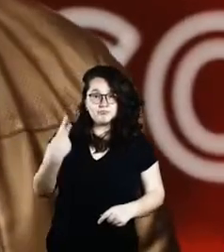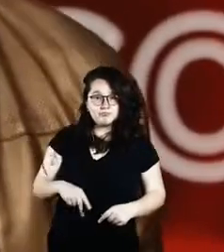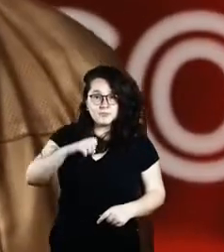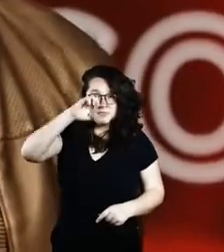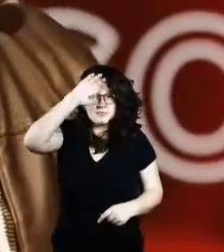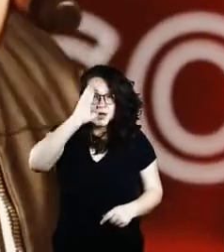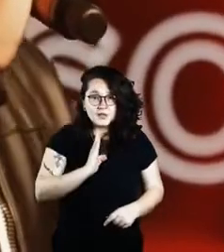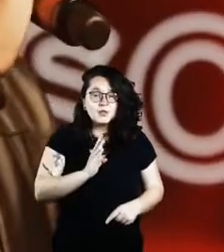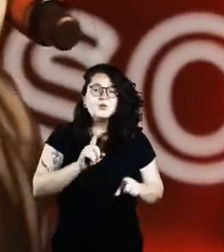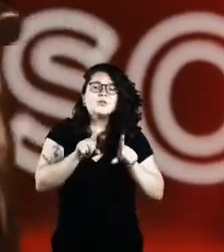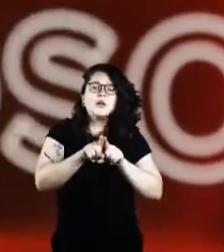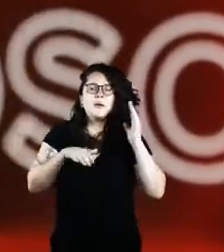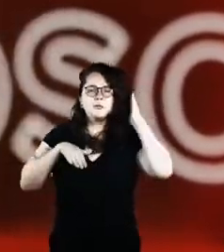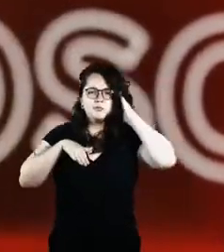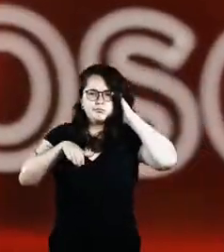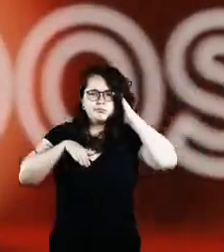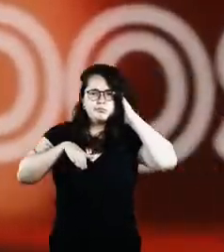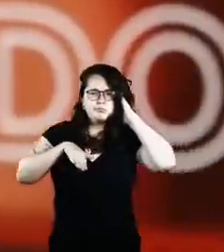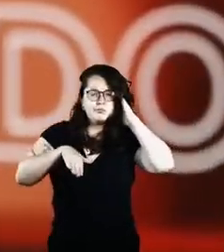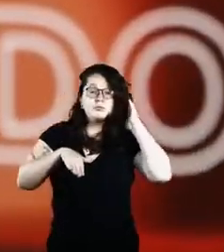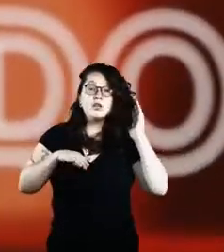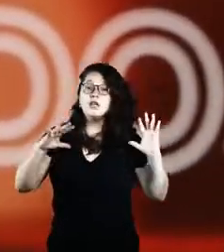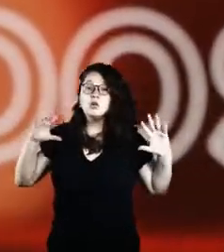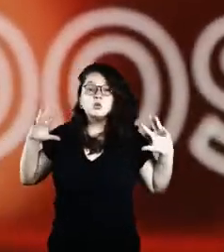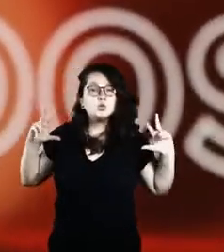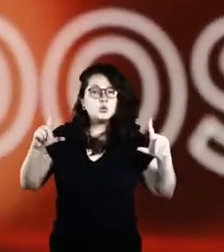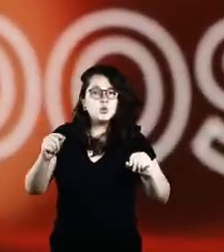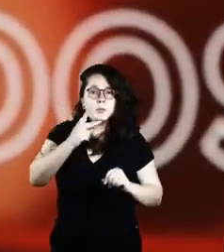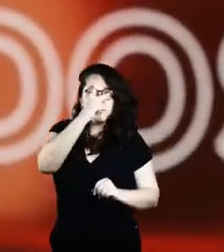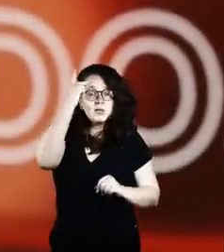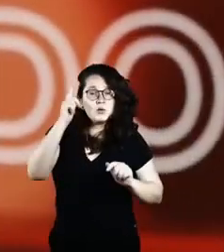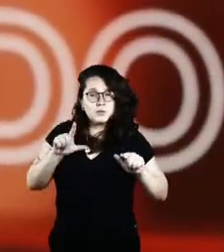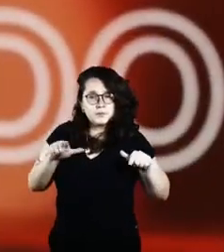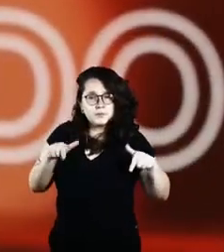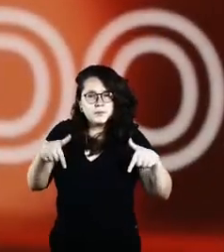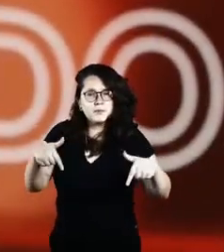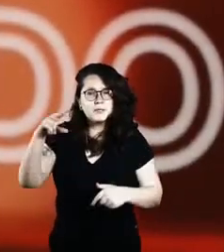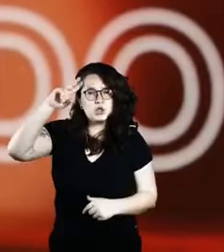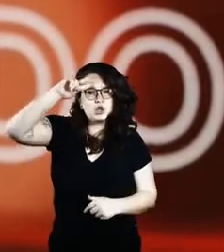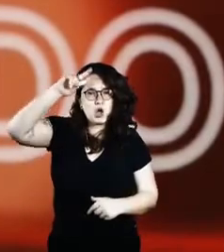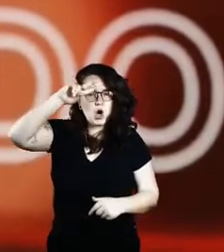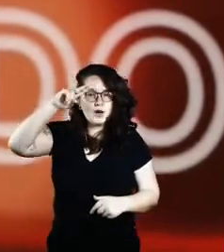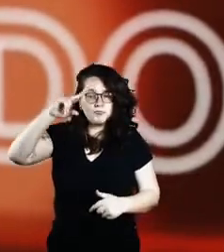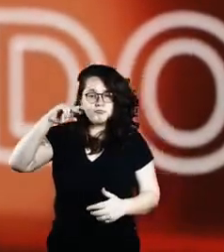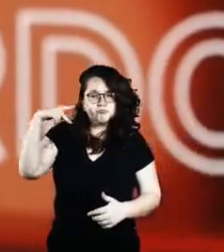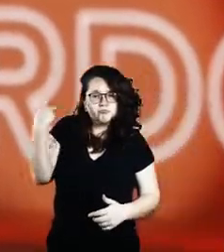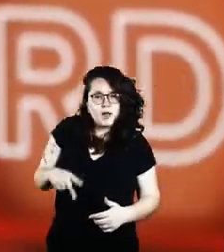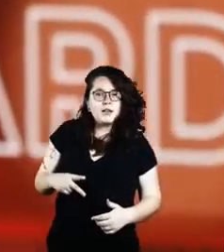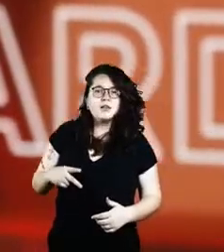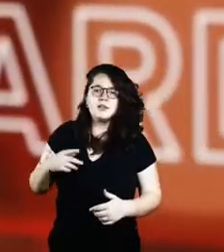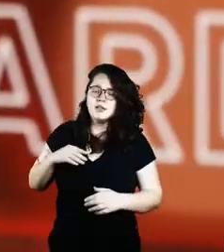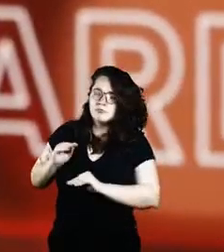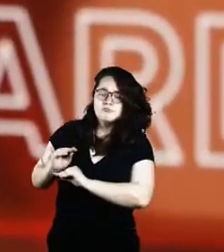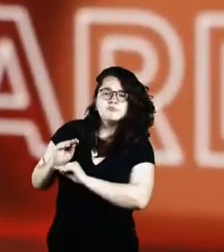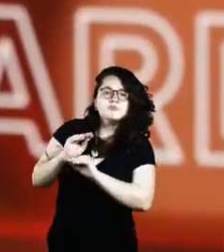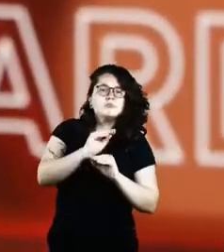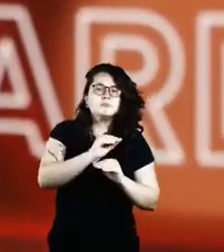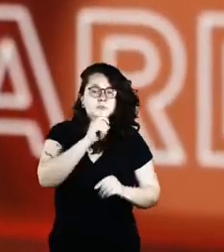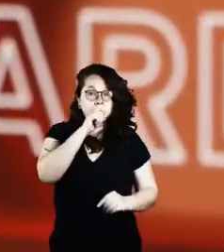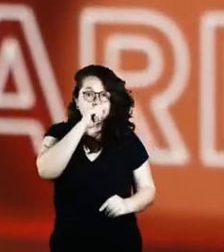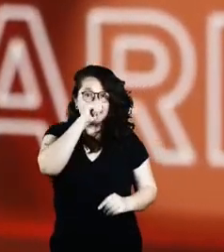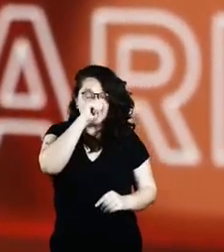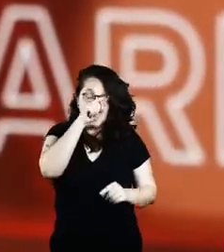dos DJs e das pessoas que fizeram história, que fazem, que contribuíram e que, além de abrir a selva,